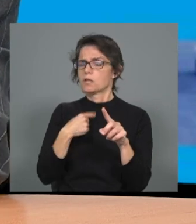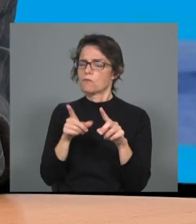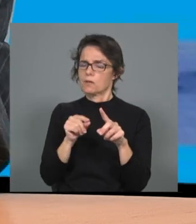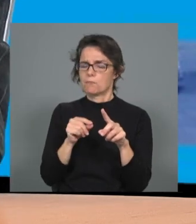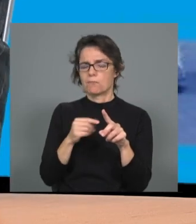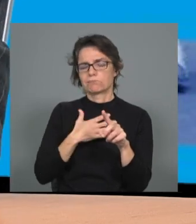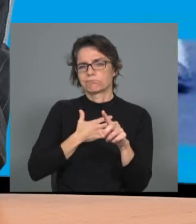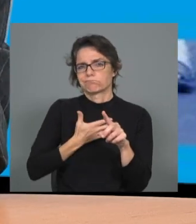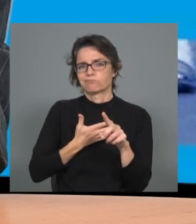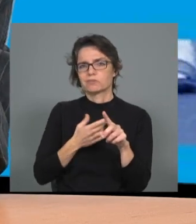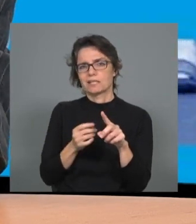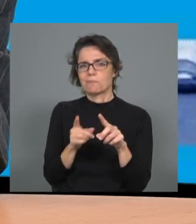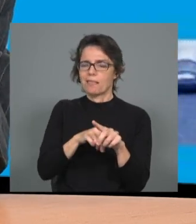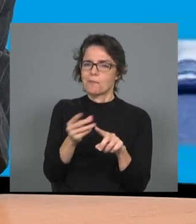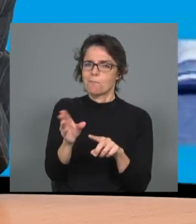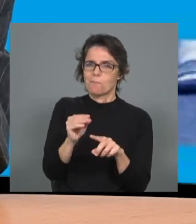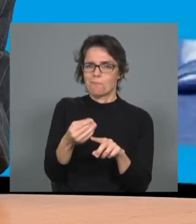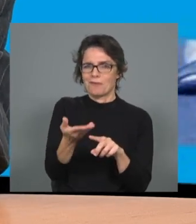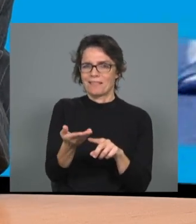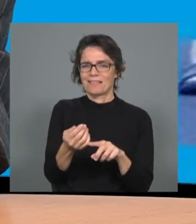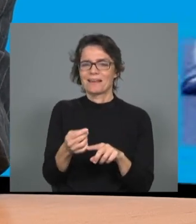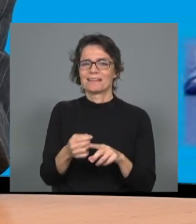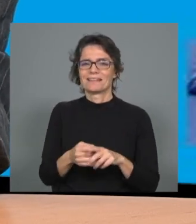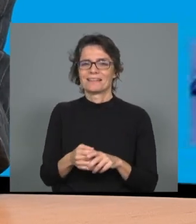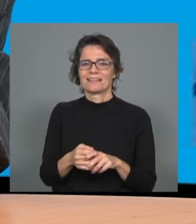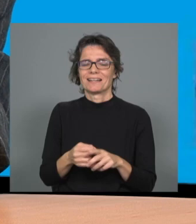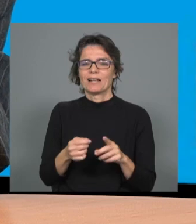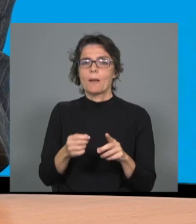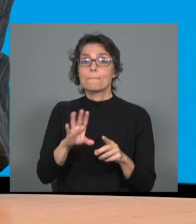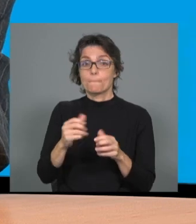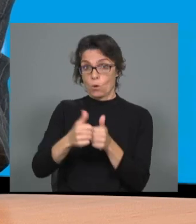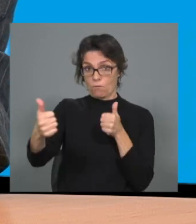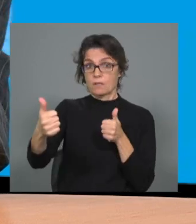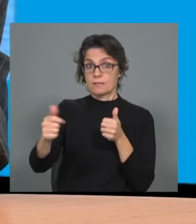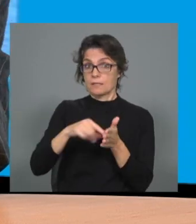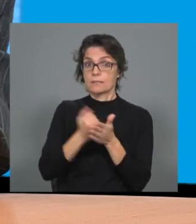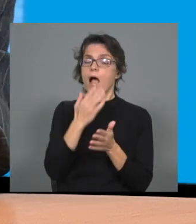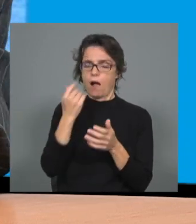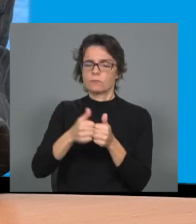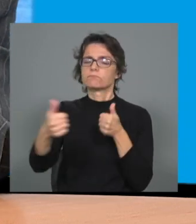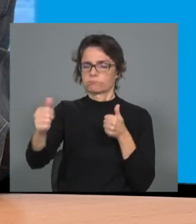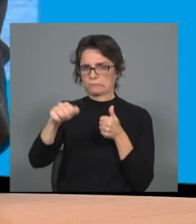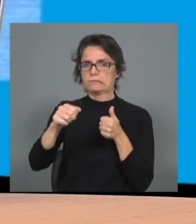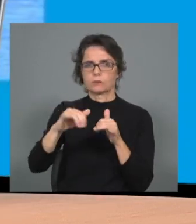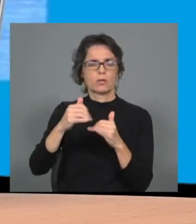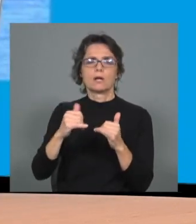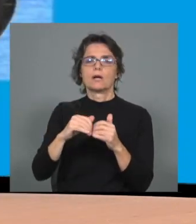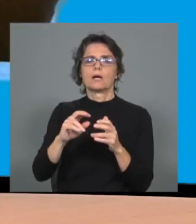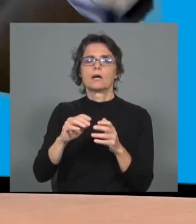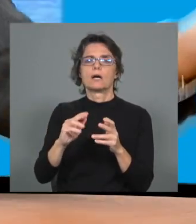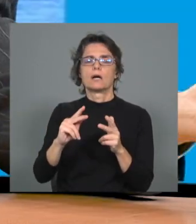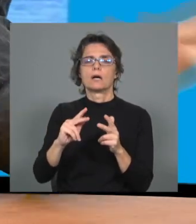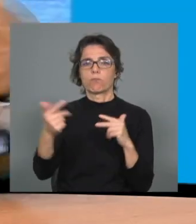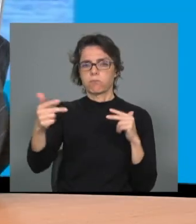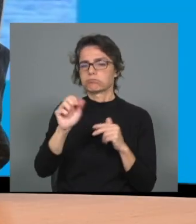alunos um pouco mais tempo do que a hora e meia. Mas são sessões online, não é? São sessões, em princípio, online, para permitir uma